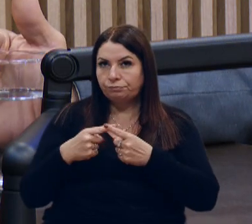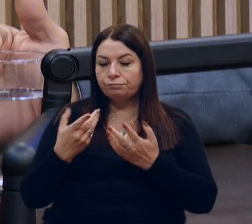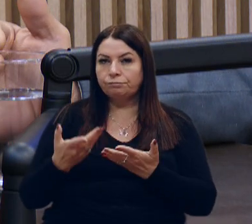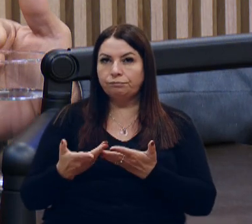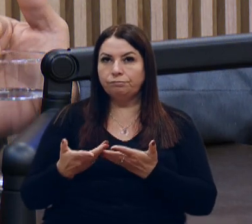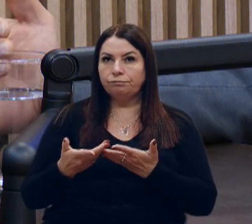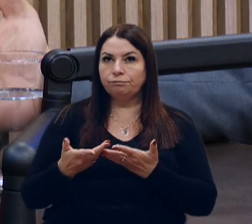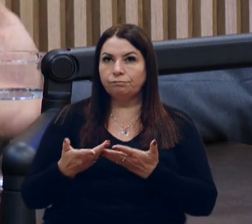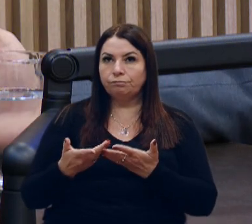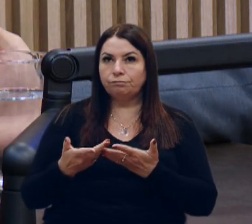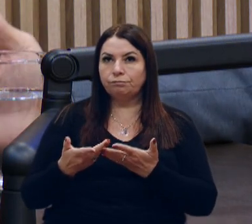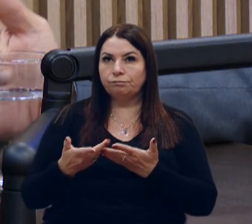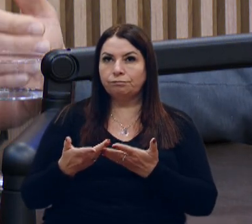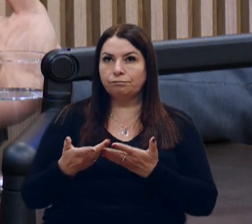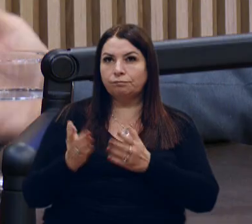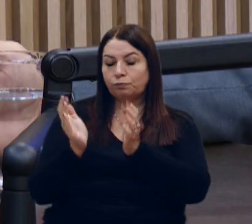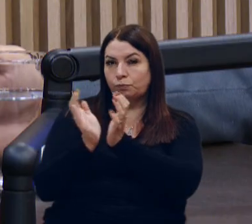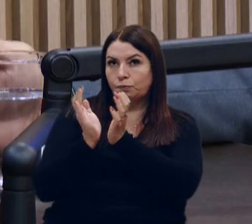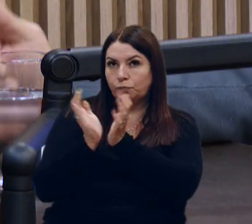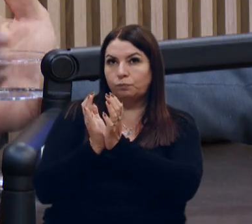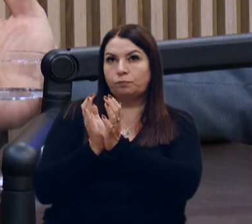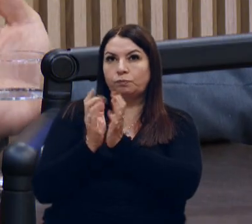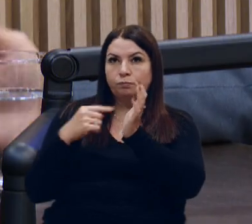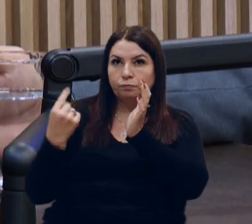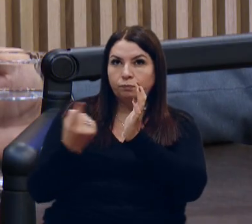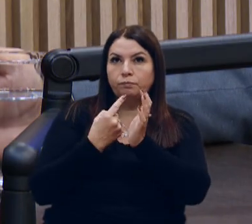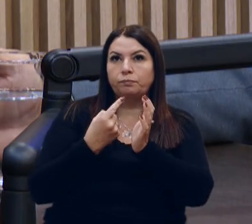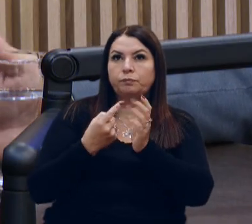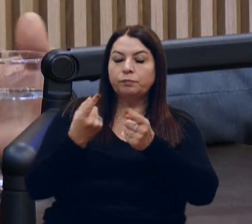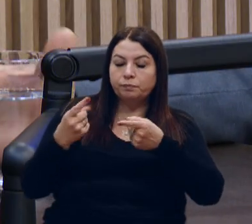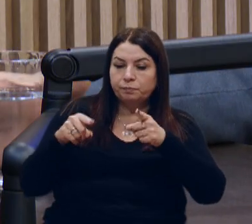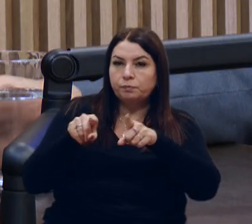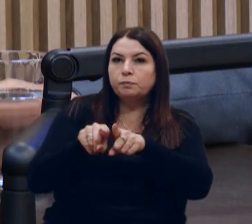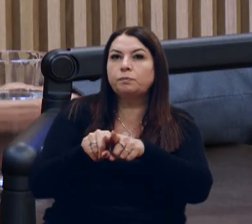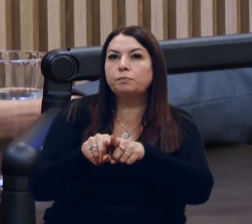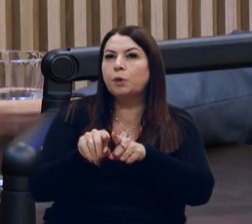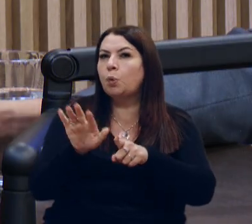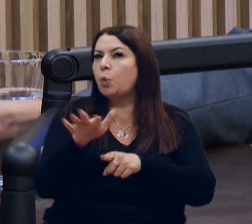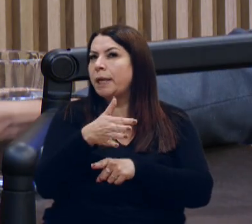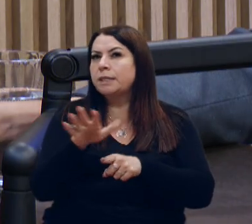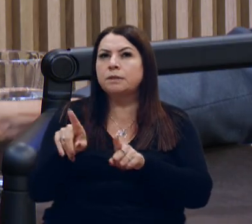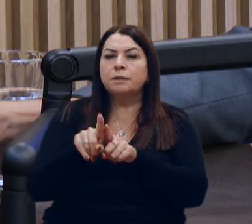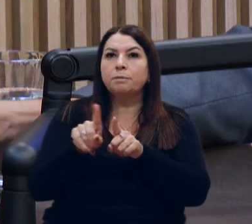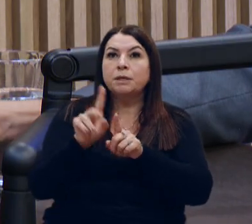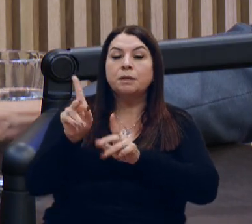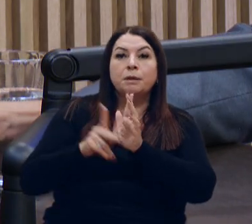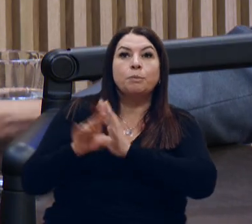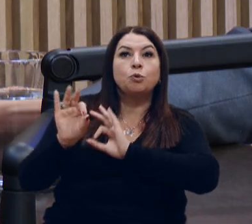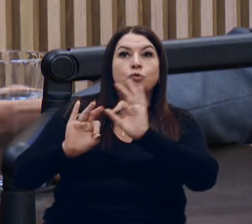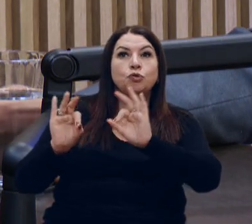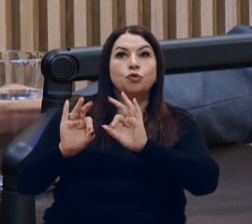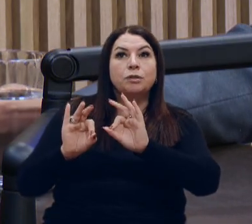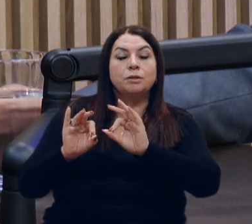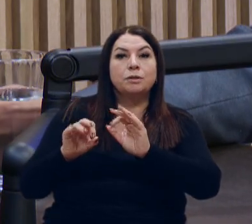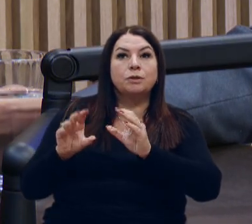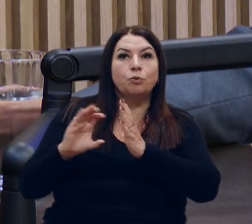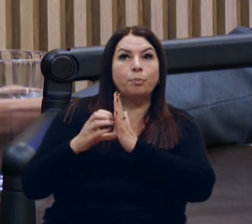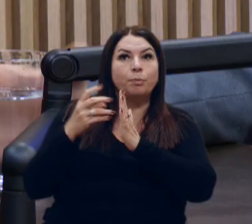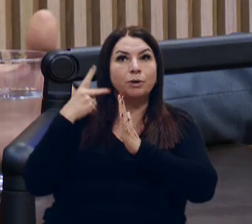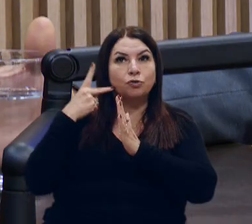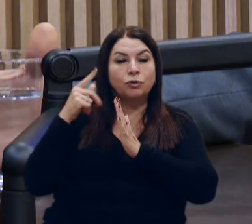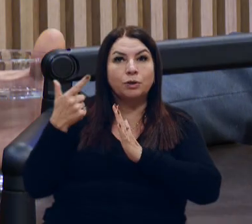de colegas, de coleguismo, de parceria, ou muitas vezes até projetos que o partido que a